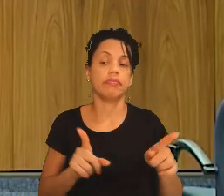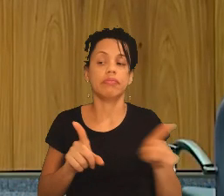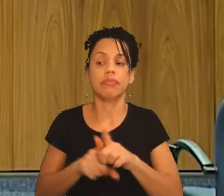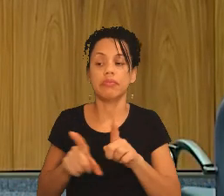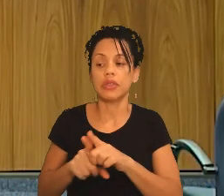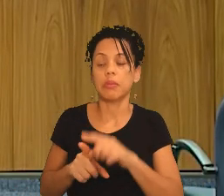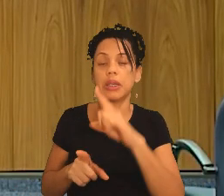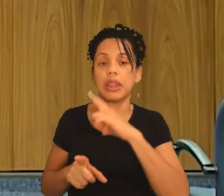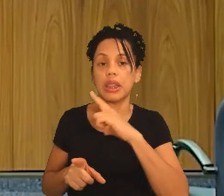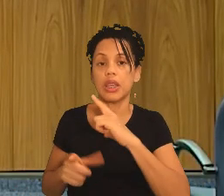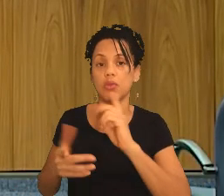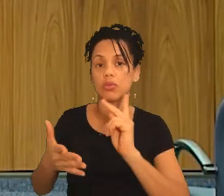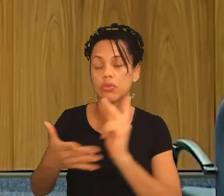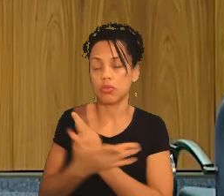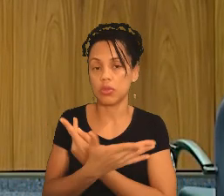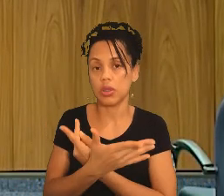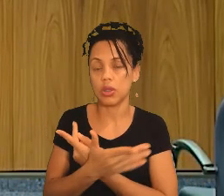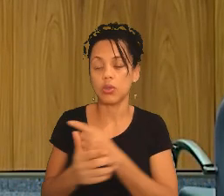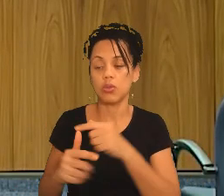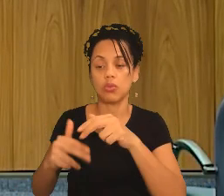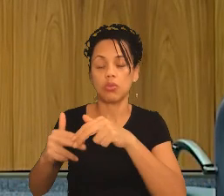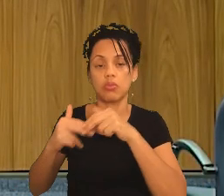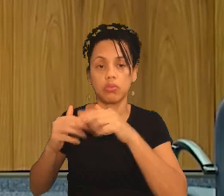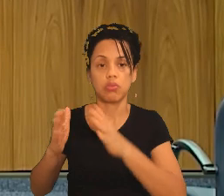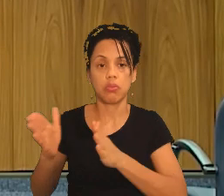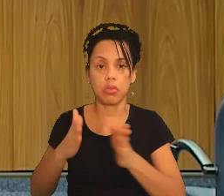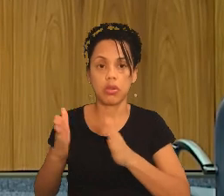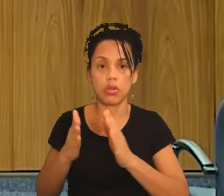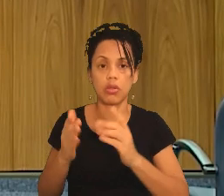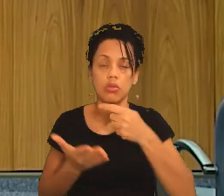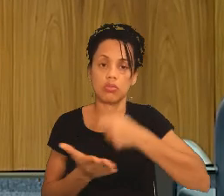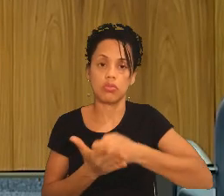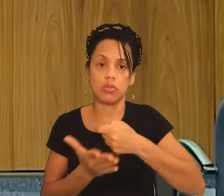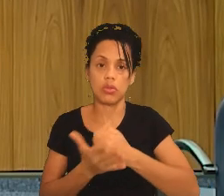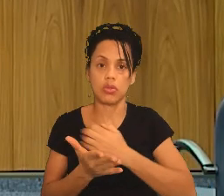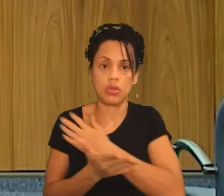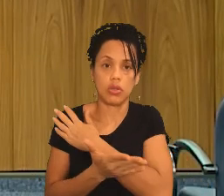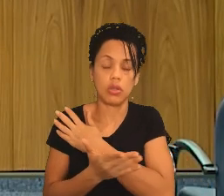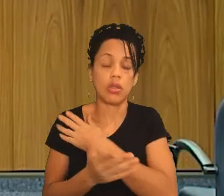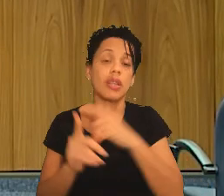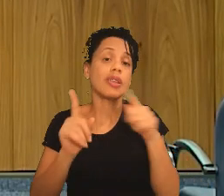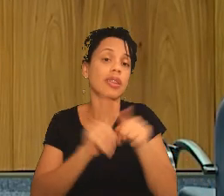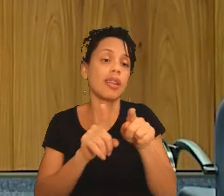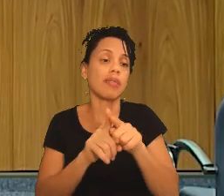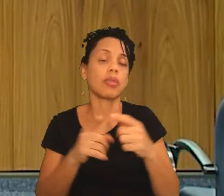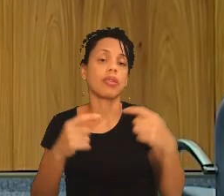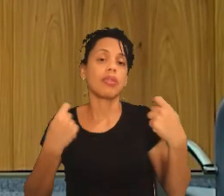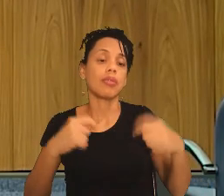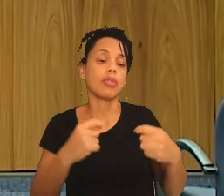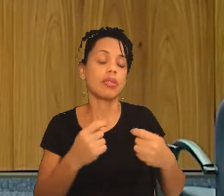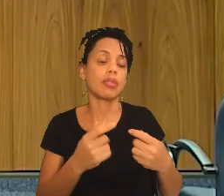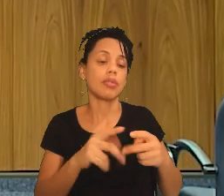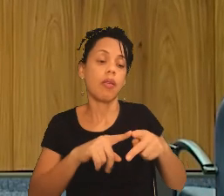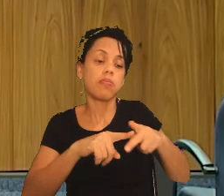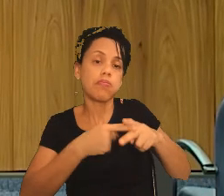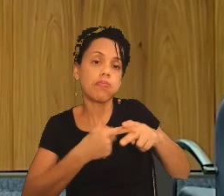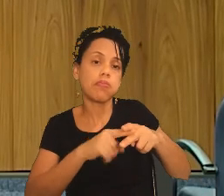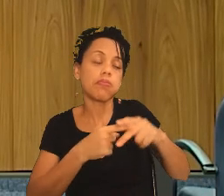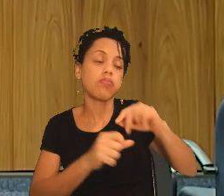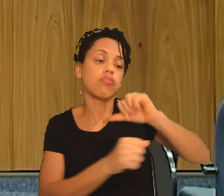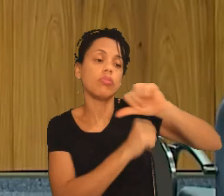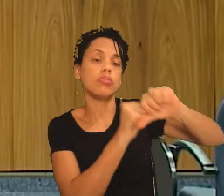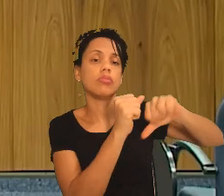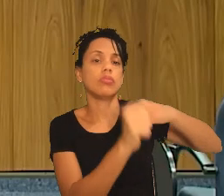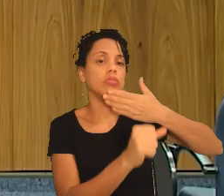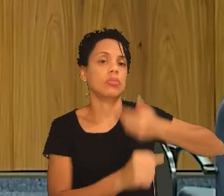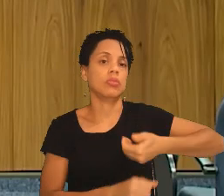primo de outros grupos que existem no Ministério Público Federal, que discutem a justiça de transição, né? Discutem as violações